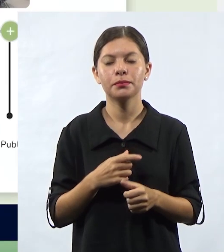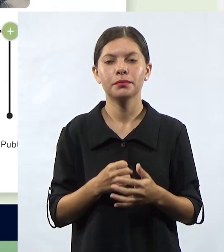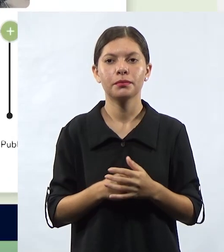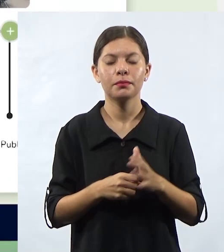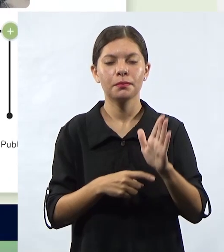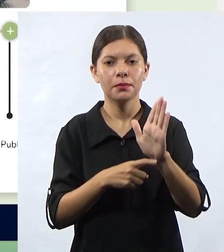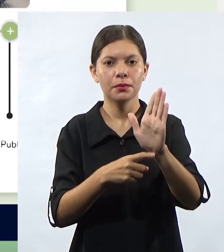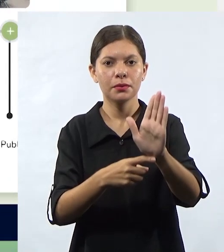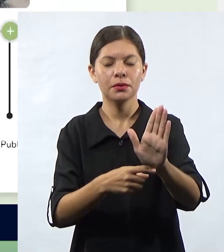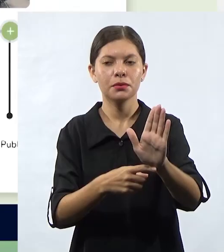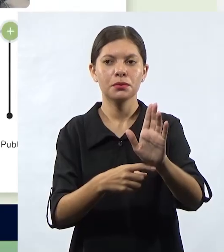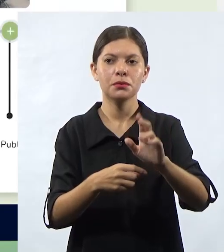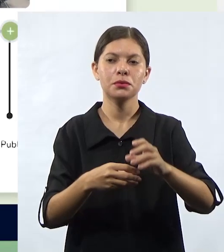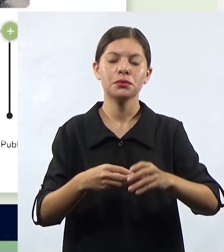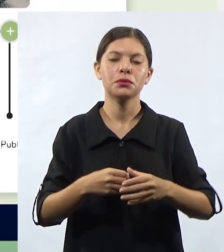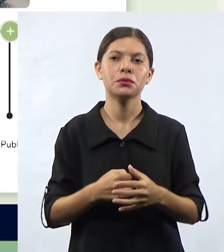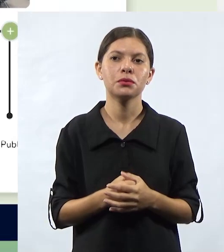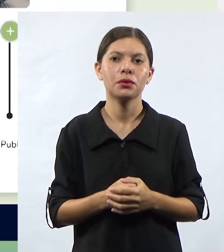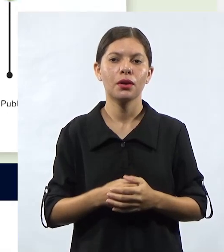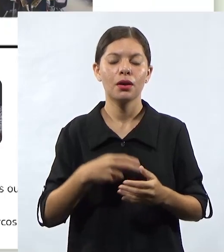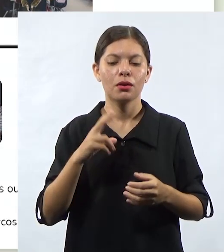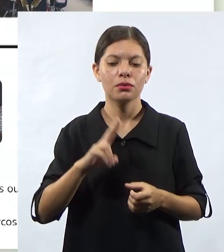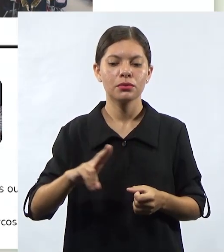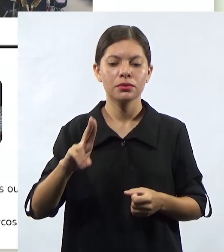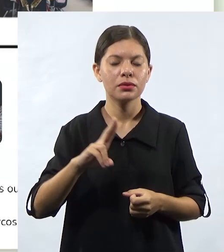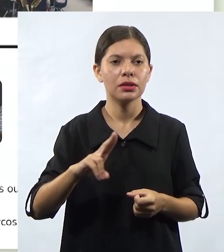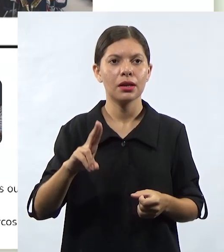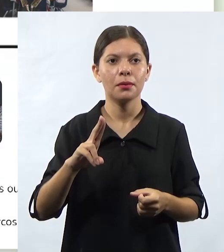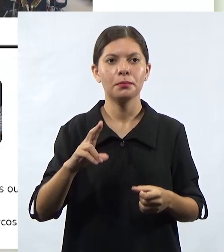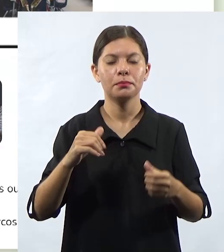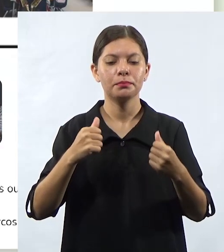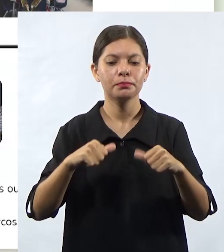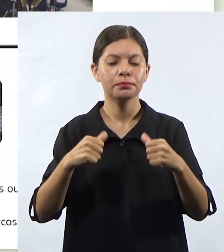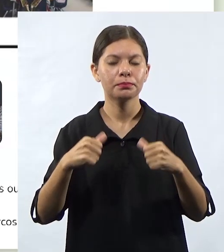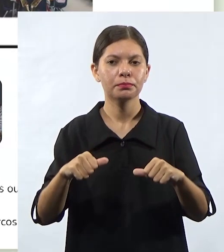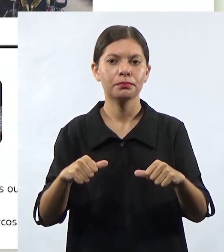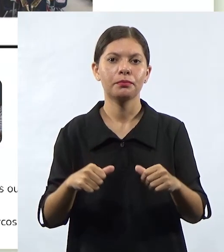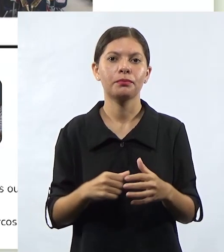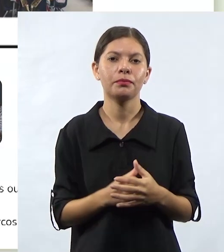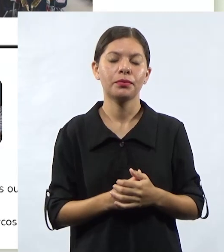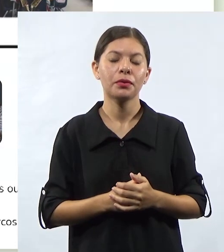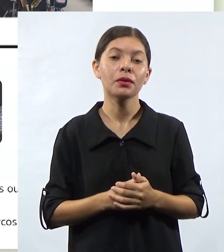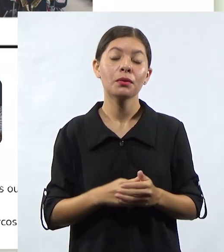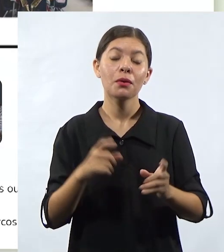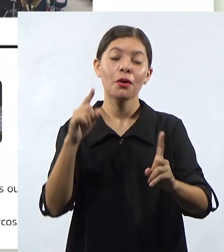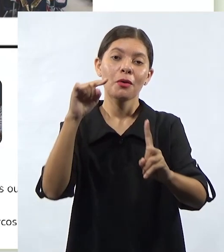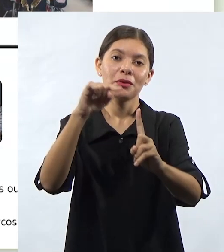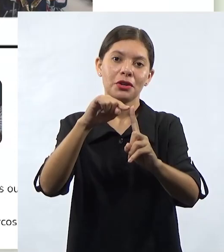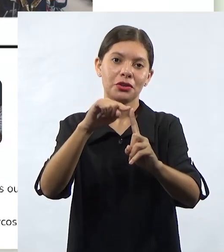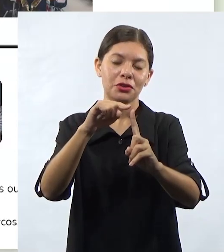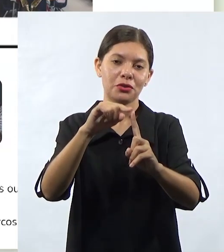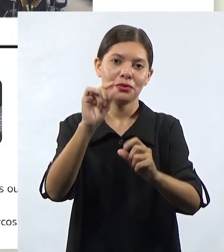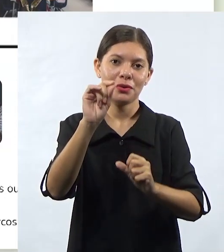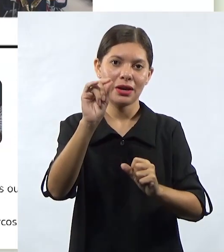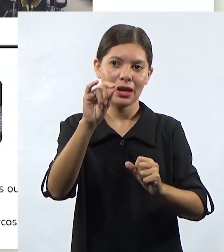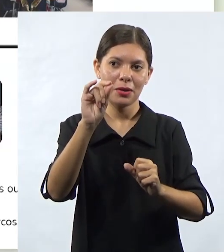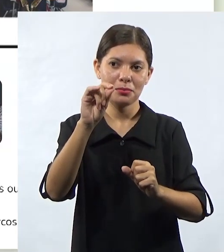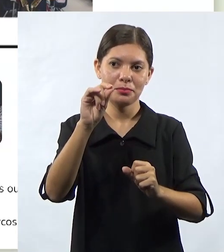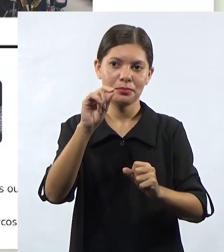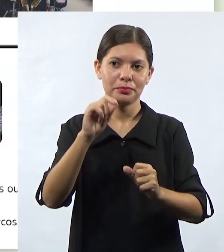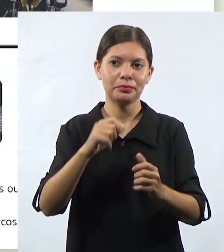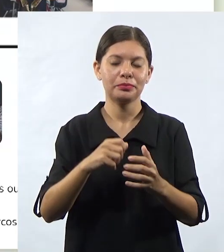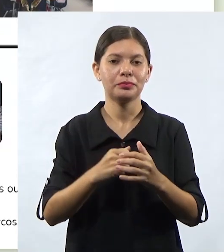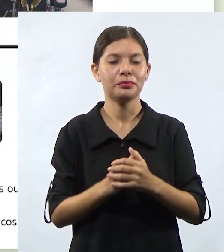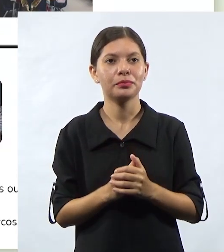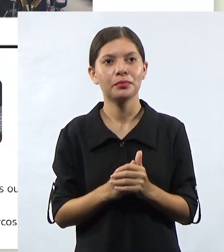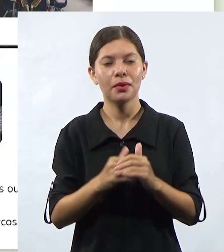alguns dos recursos que nós podemos utilizar. Lembrando que o objetivo é que você compartilhe a informação